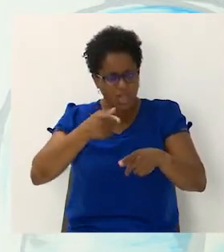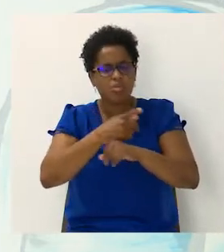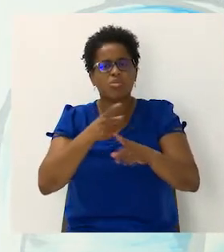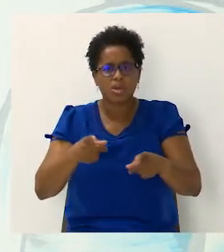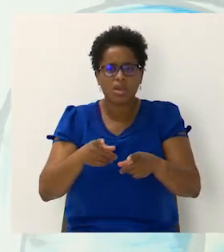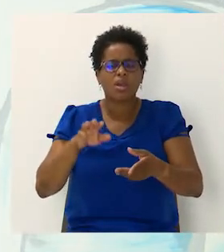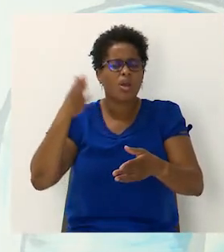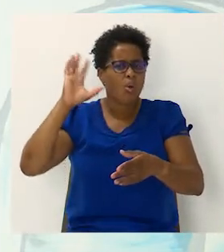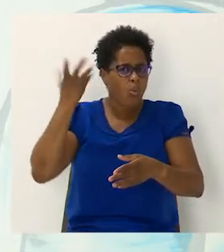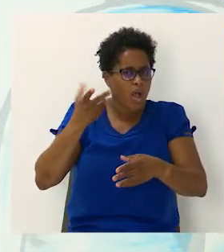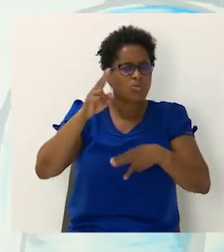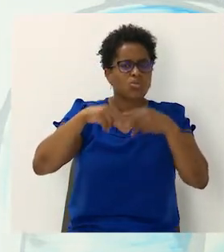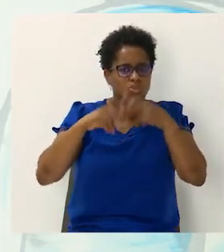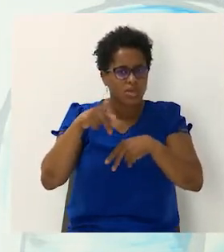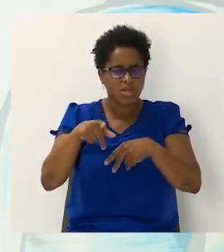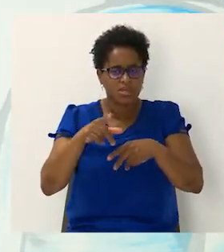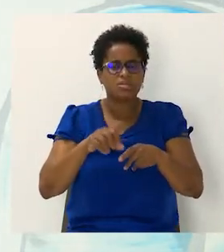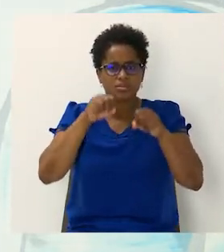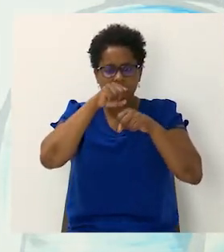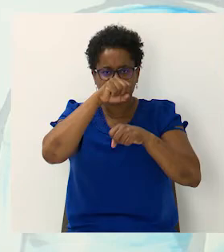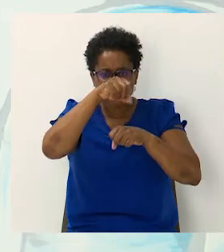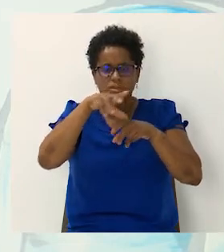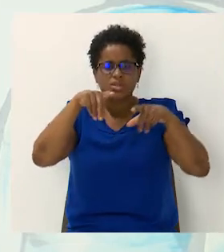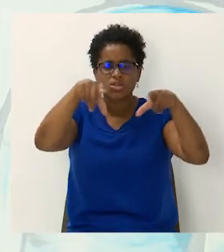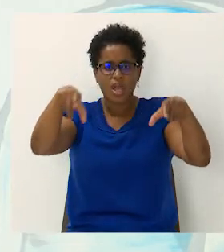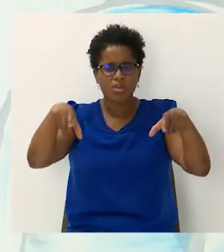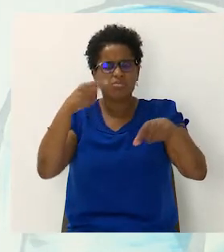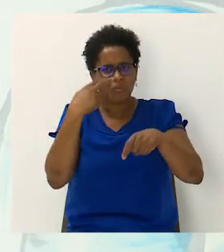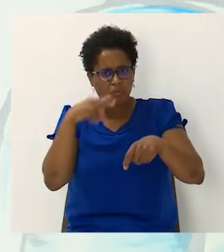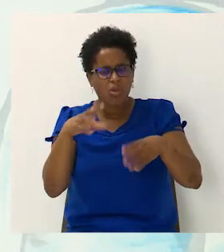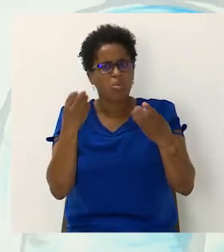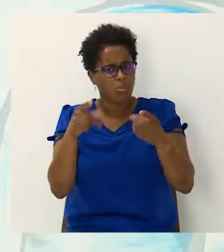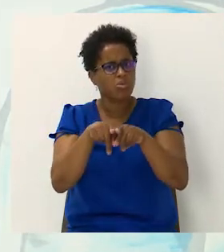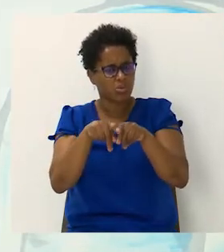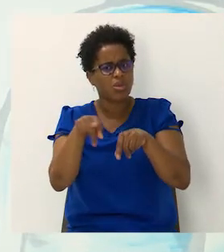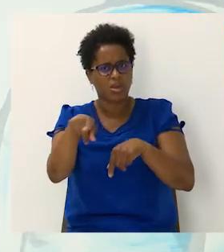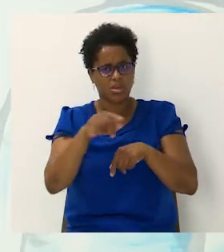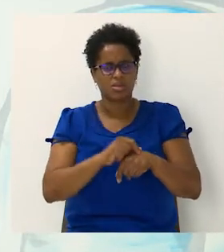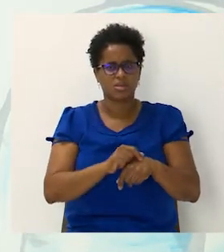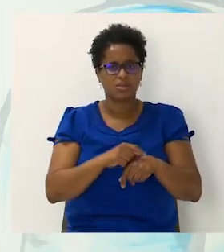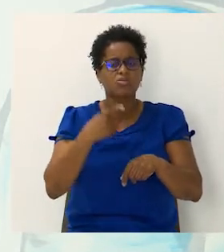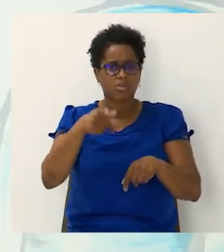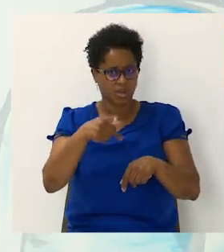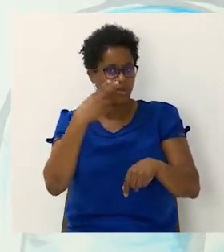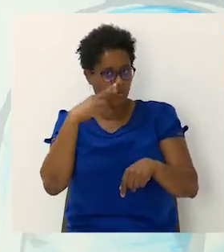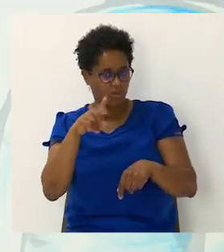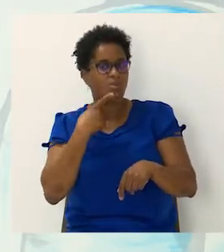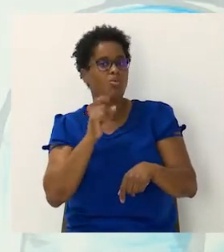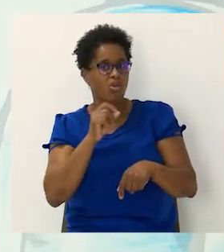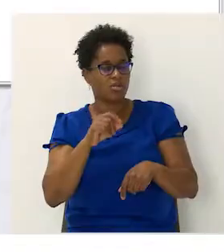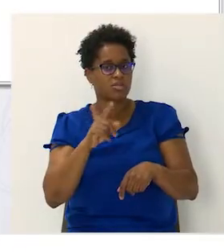estádio, encontravam-se vários monumentos do tipo. Por isso advém o nome, Estádio das